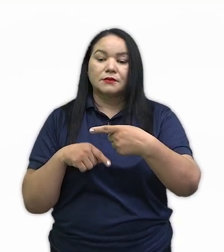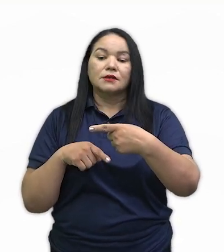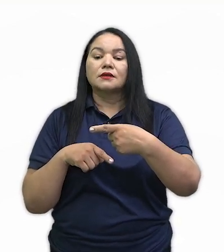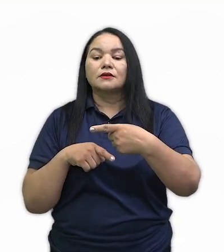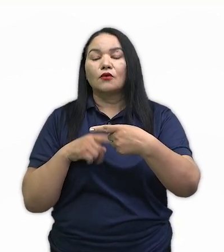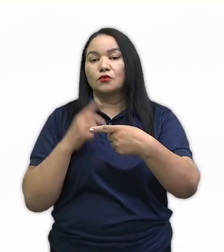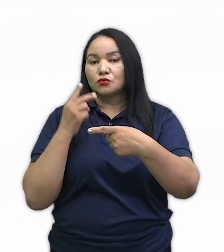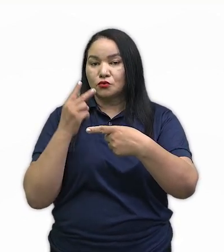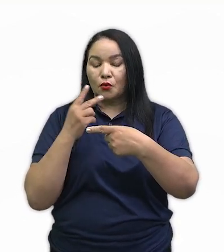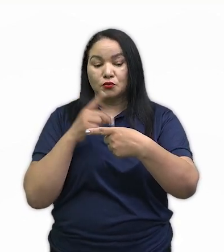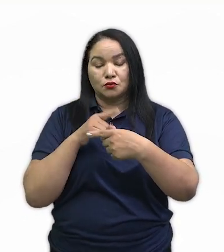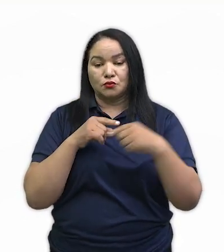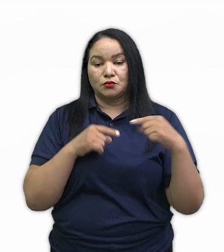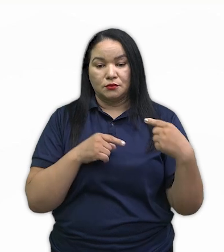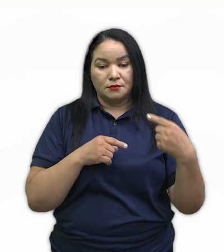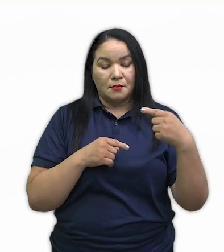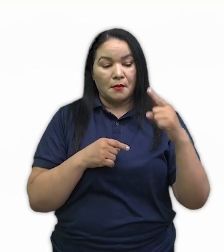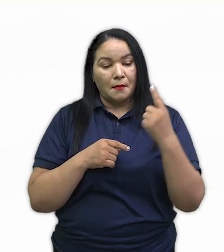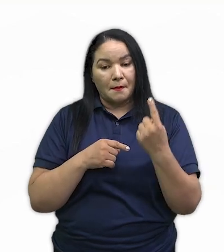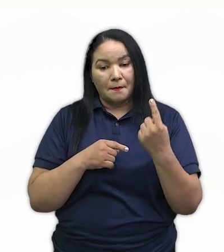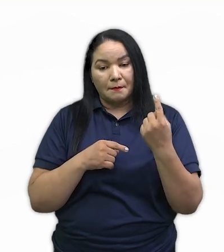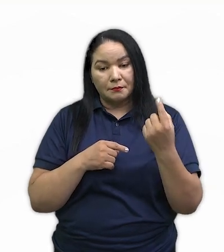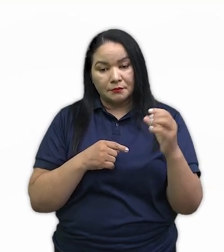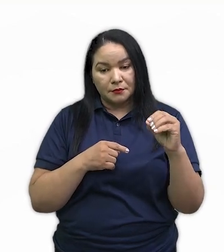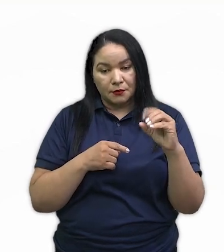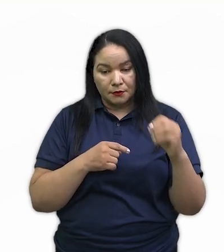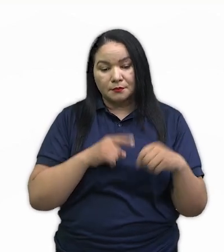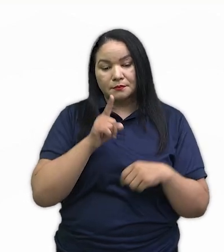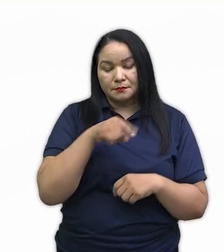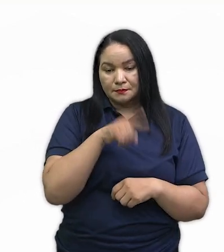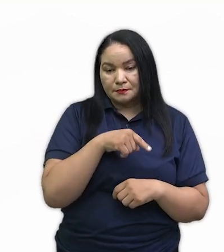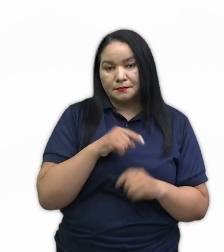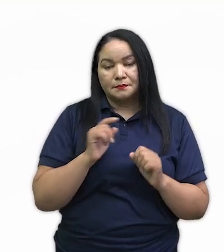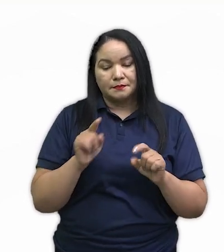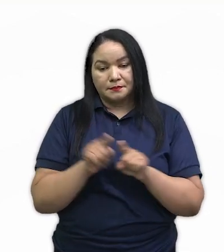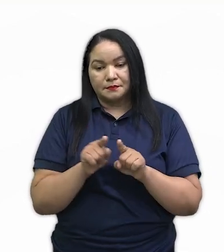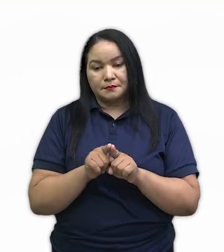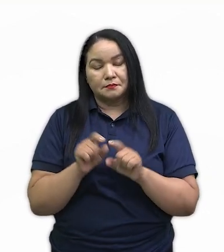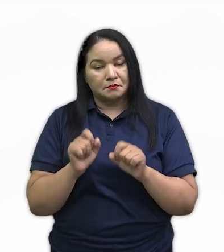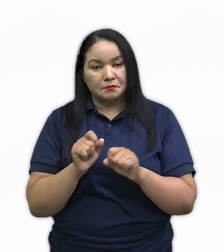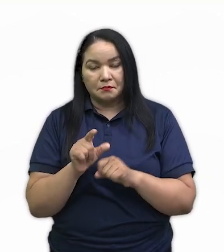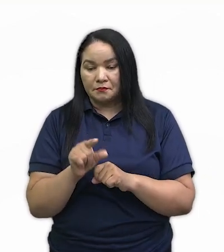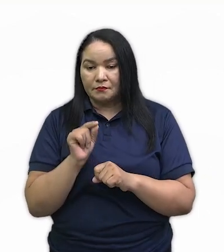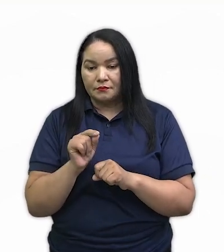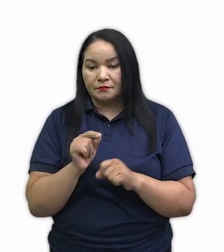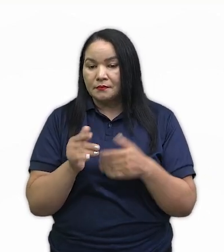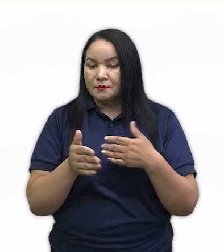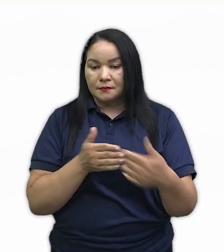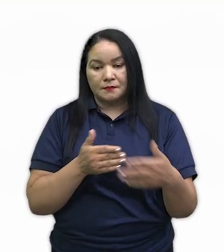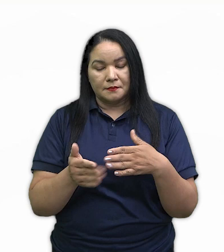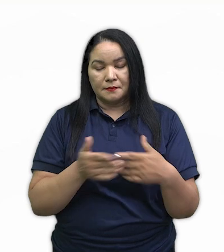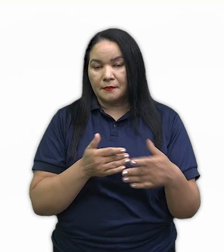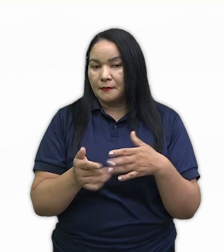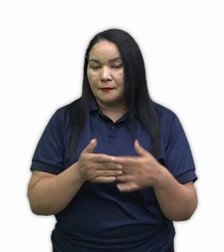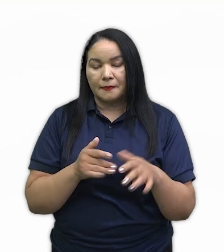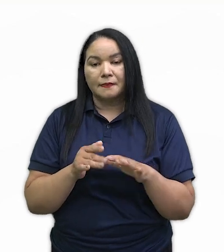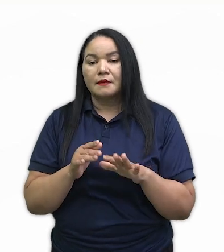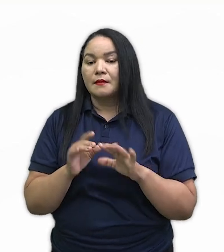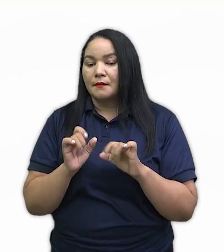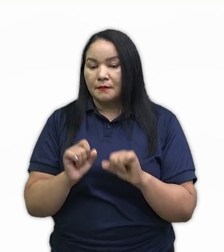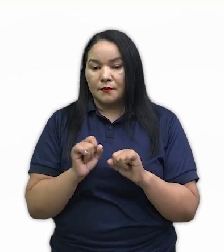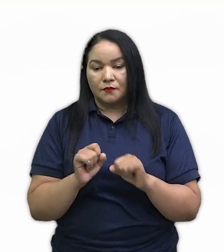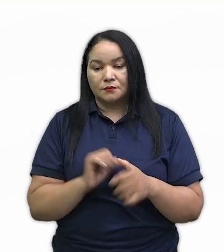baixo com 2 zeros aqui de cima. Tá legal? Você pode escolher qualquer um desses zeros